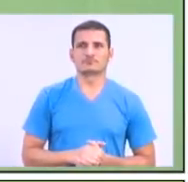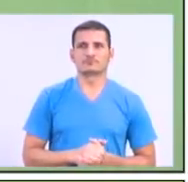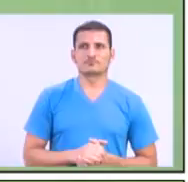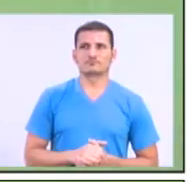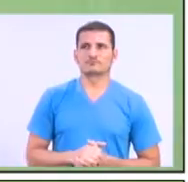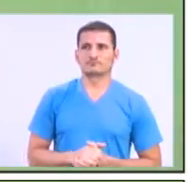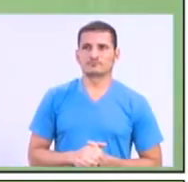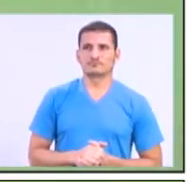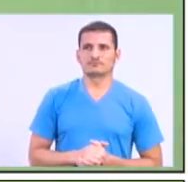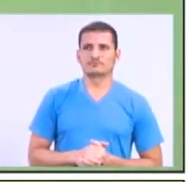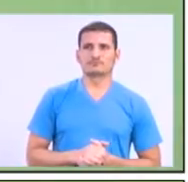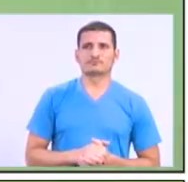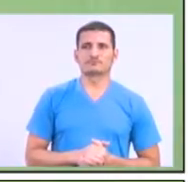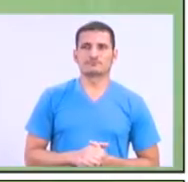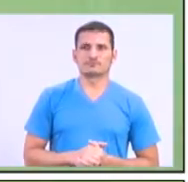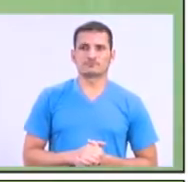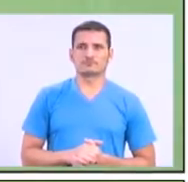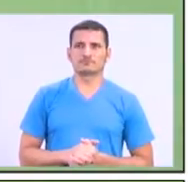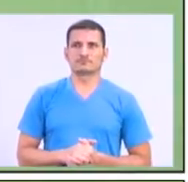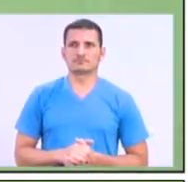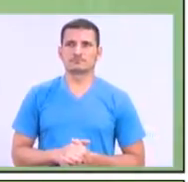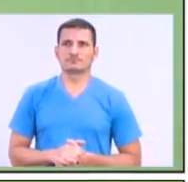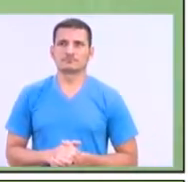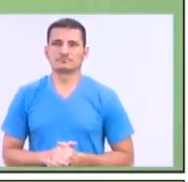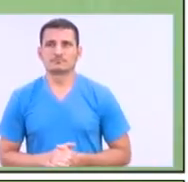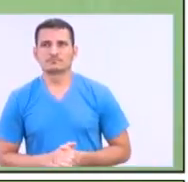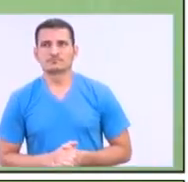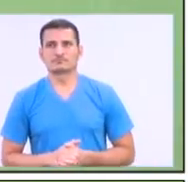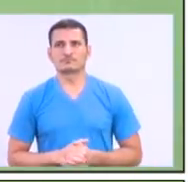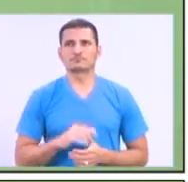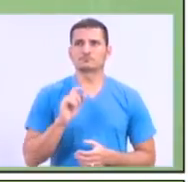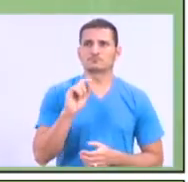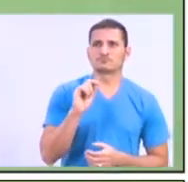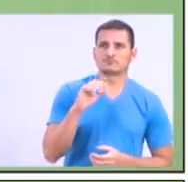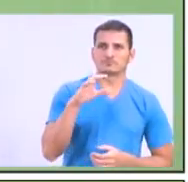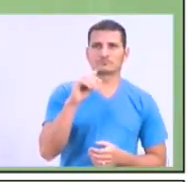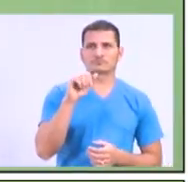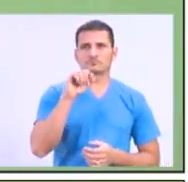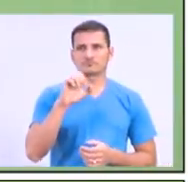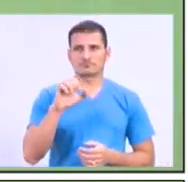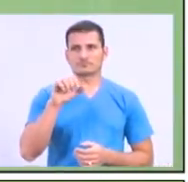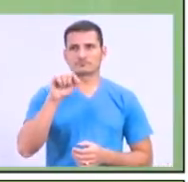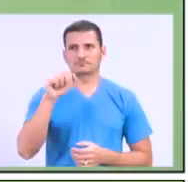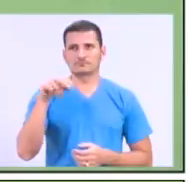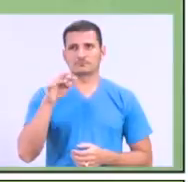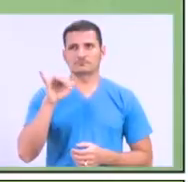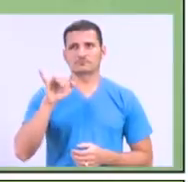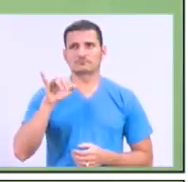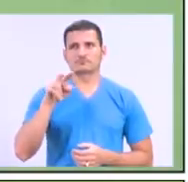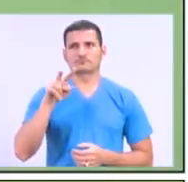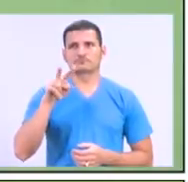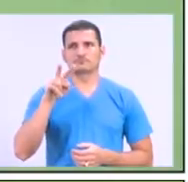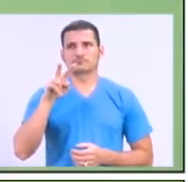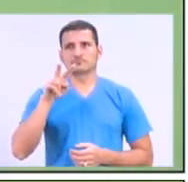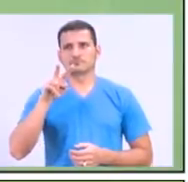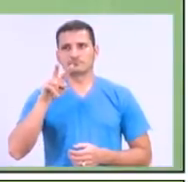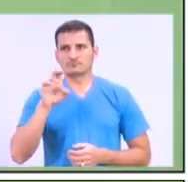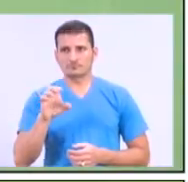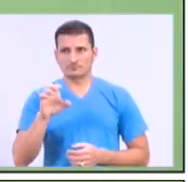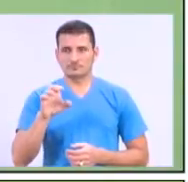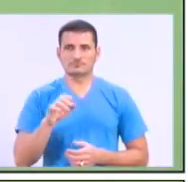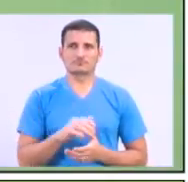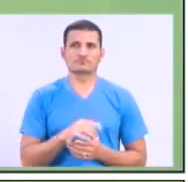Lembrem-se, PHP é case sensitive. O que é isso, né? O que é case sensitive? Tudo que você escrever